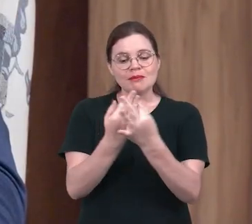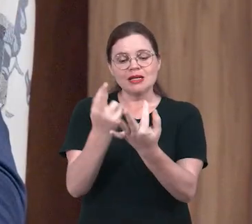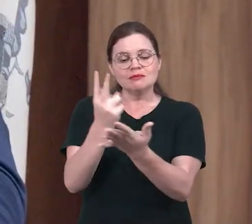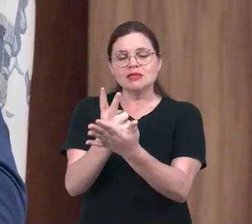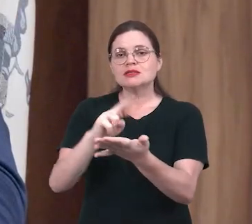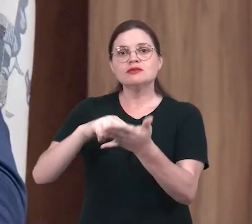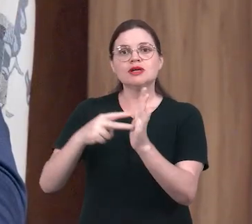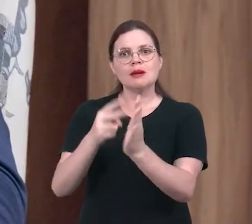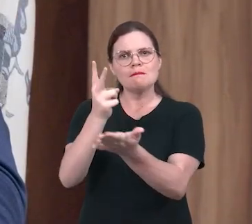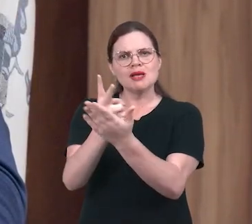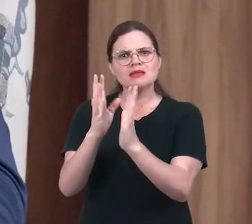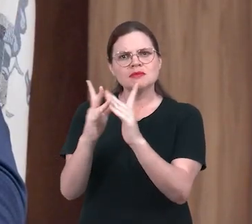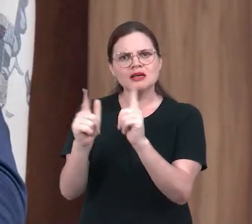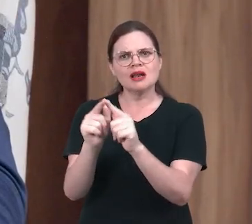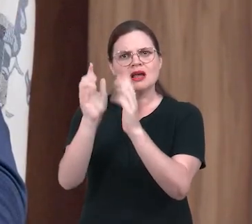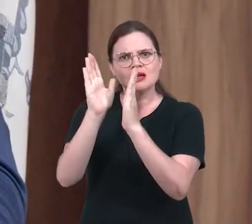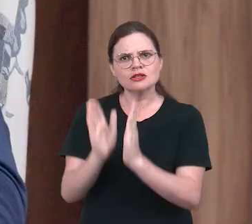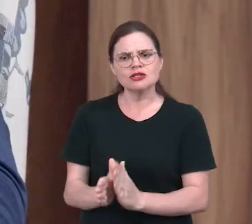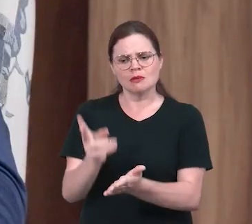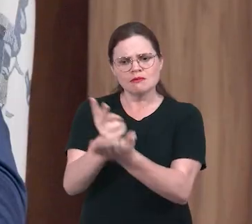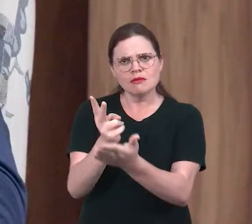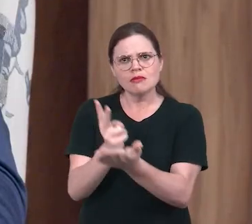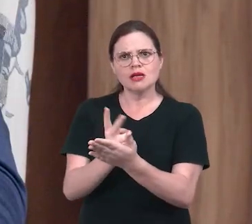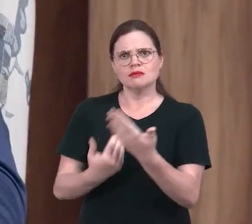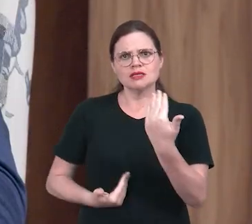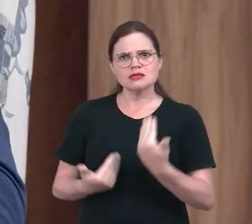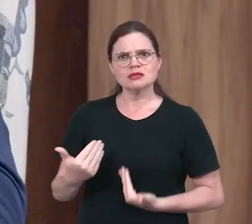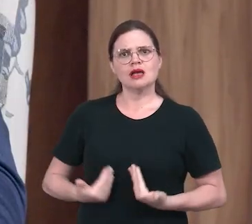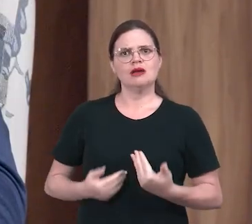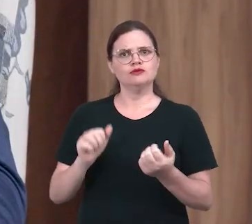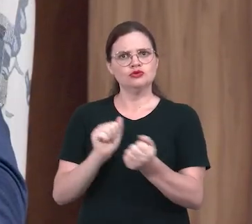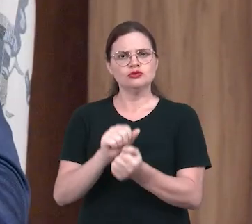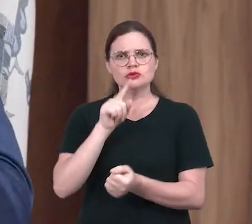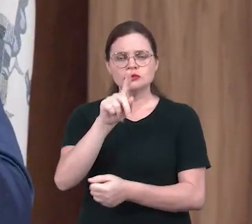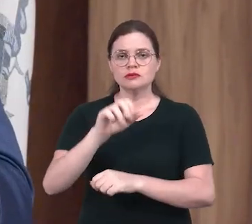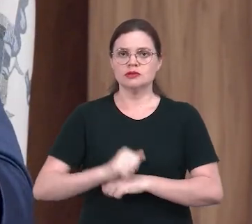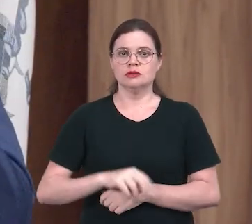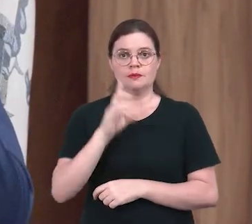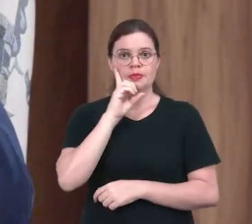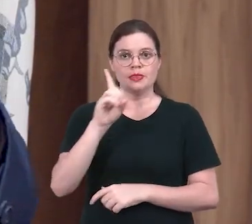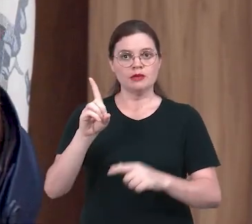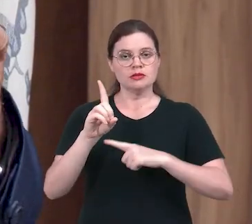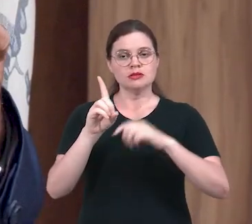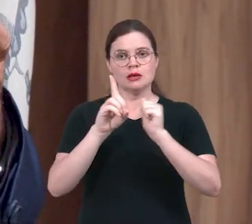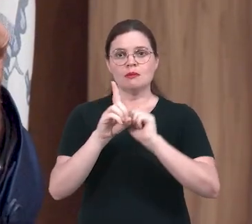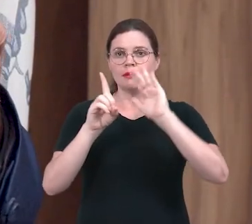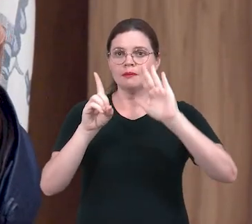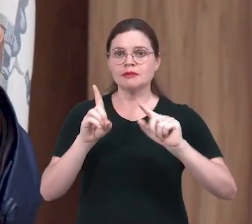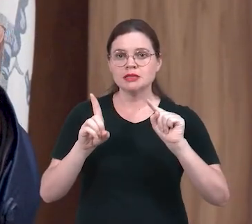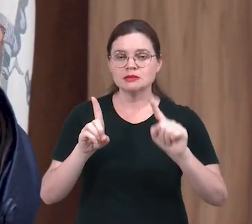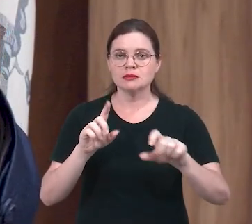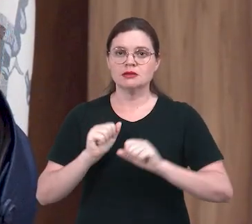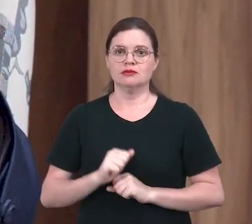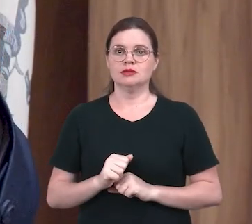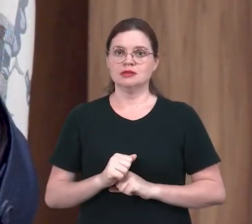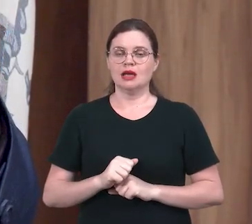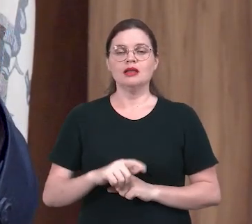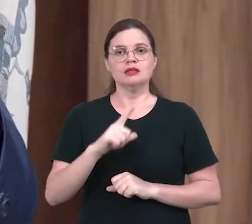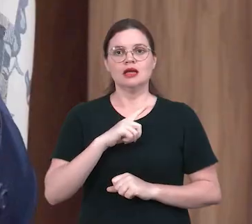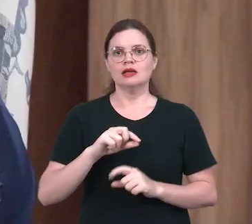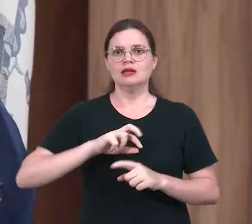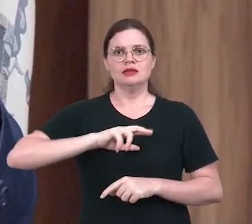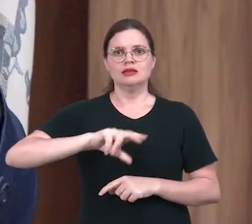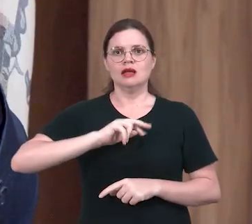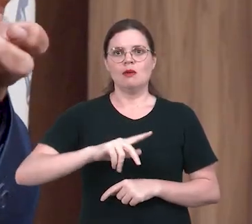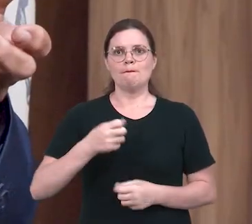para você. Você não precisa de se colocar debaixo de um jugo desigual. Não tem comunhão entre luz e trevas. Como é